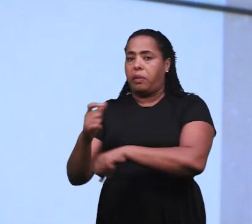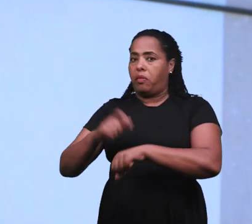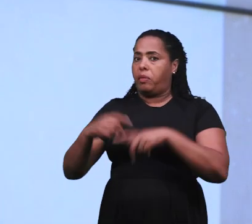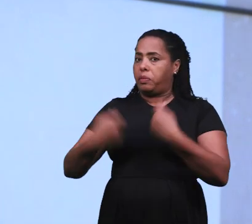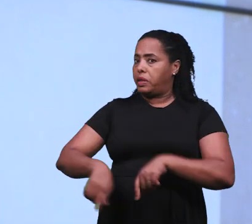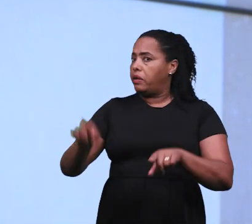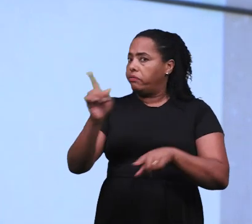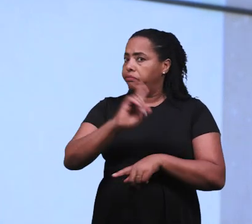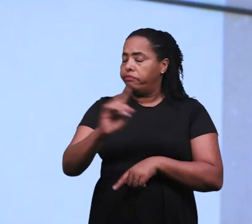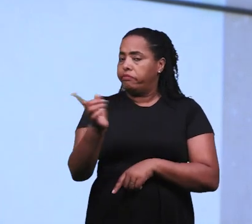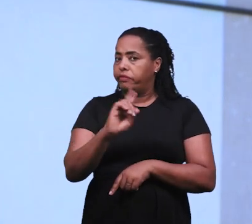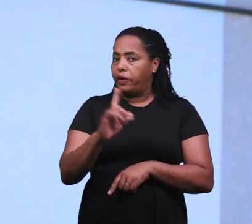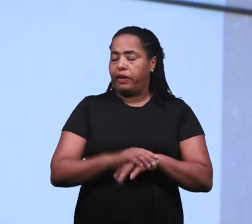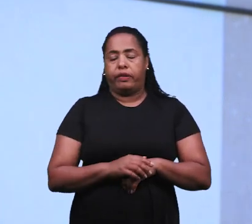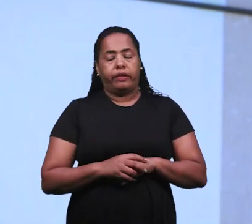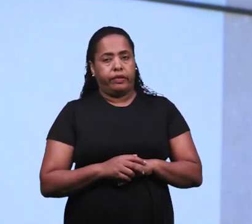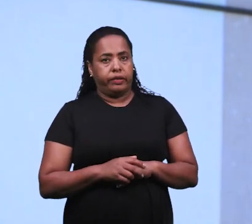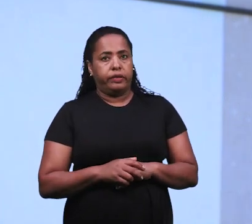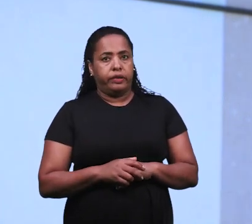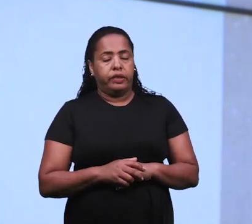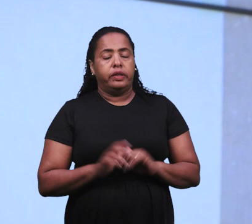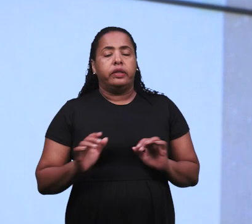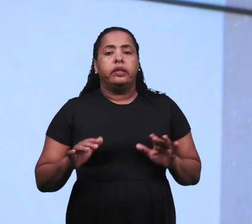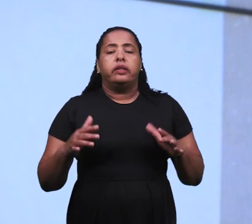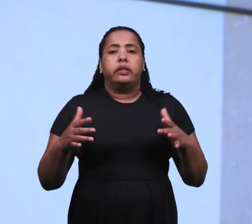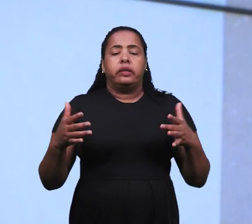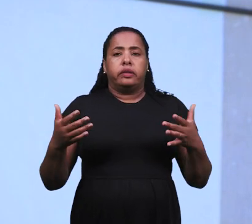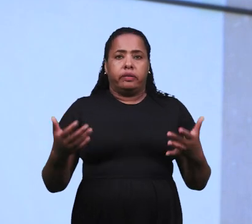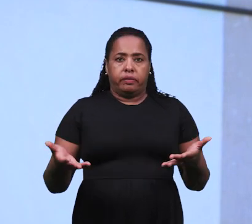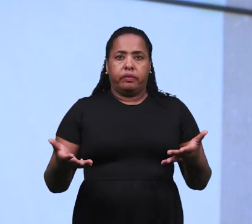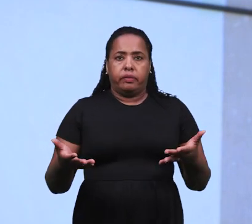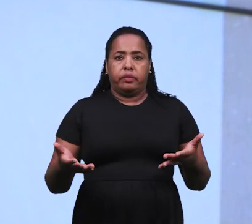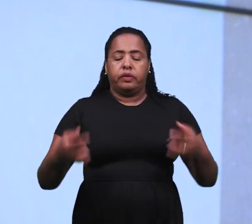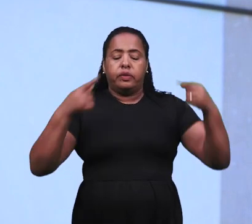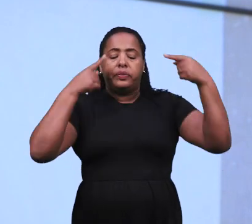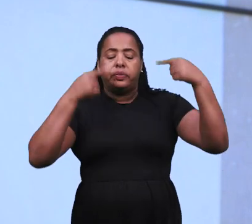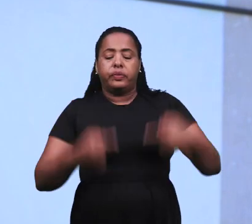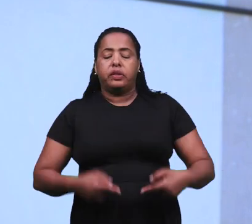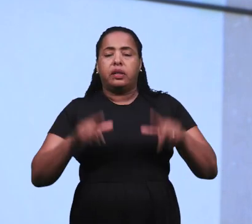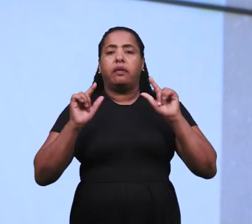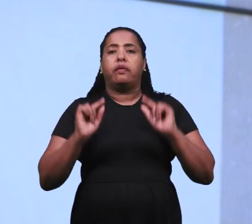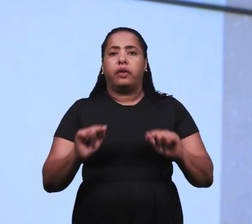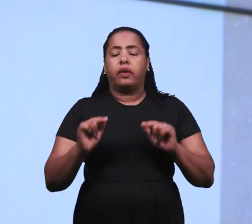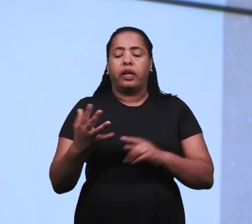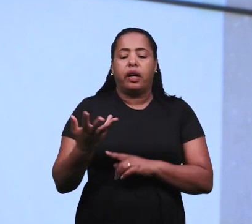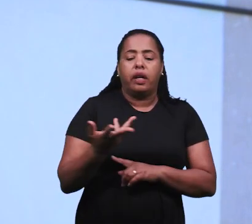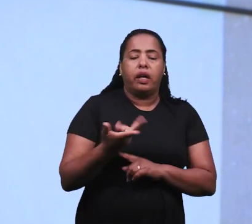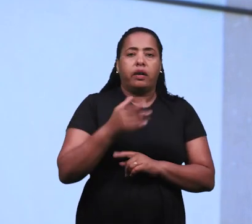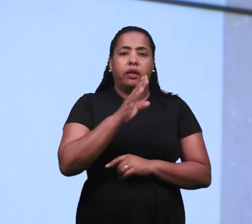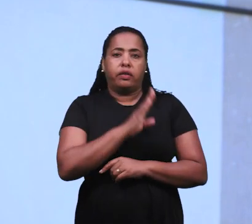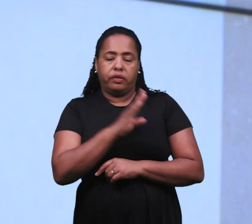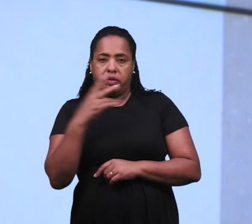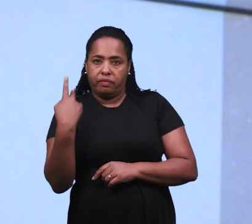é simples assim. Né? Então, o grande desafio é você conquistar o